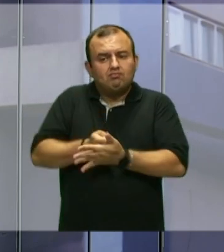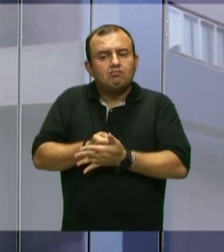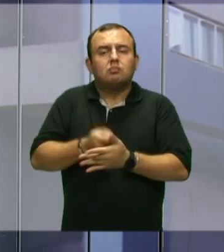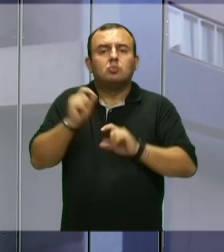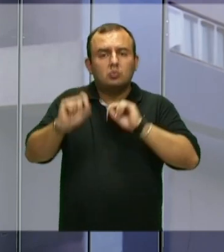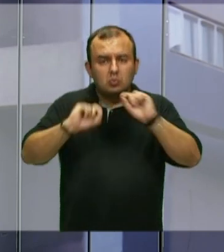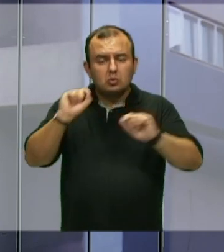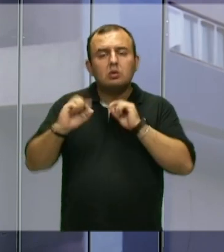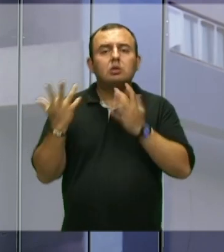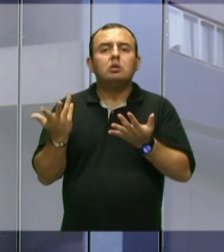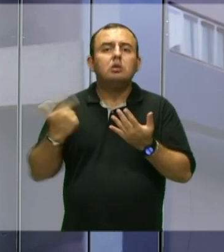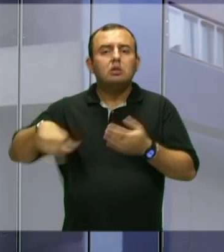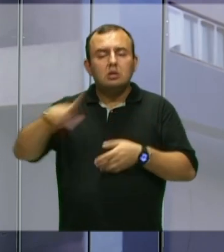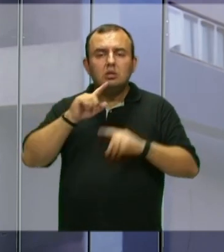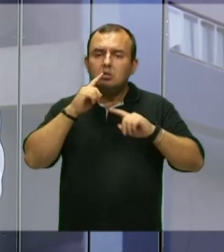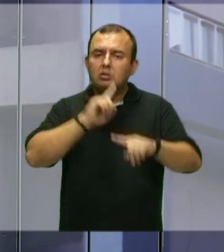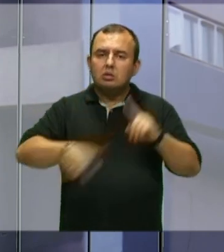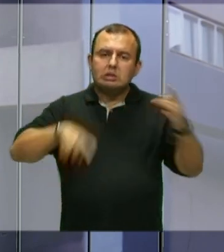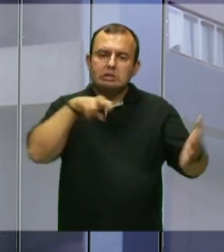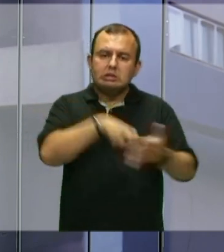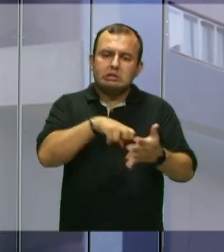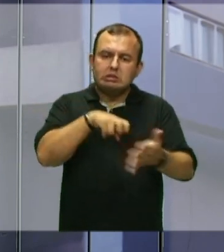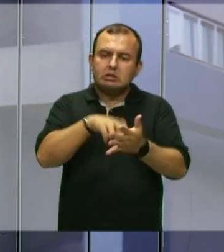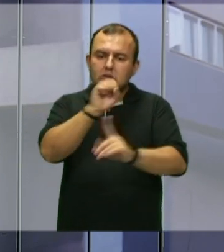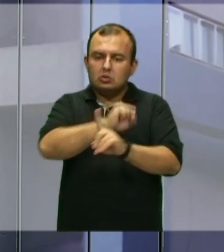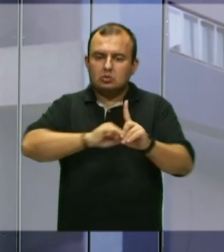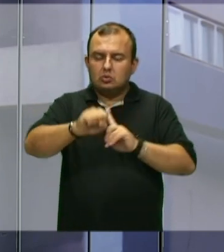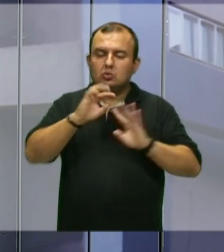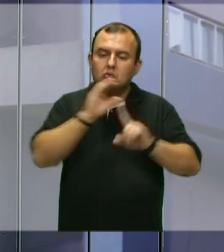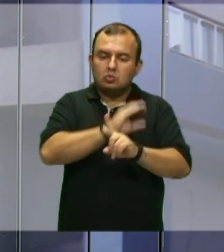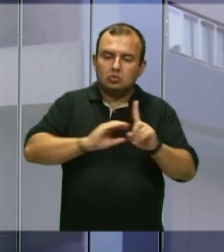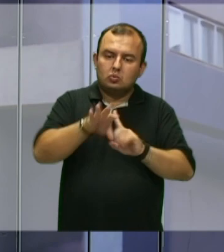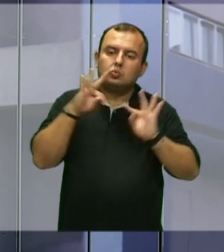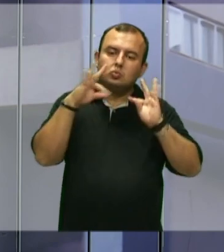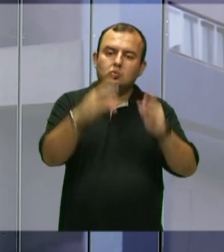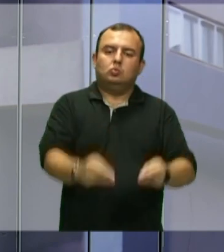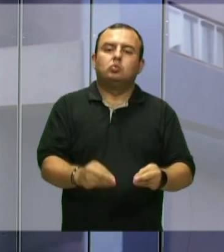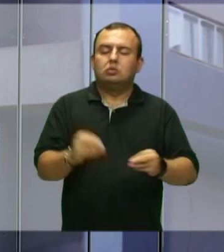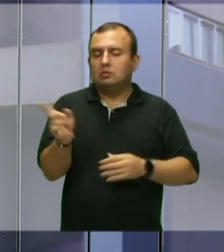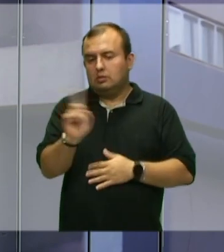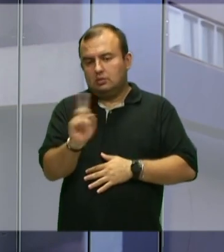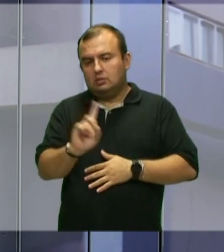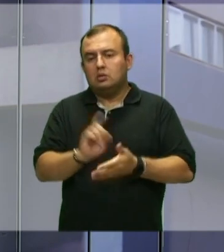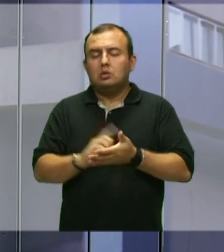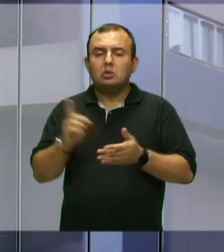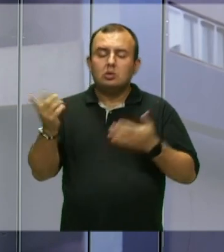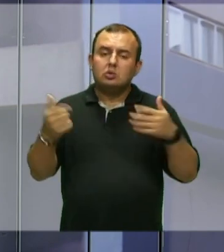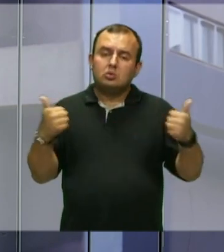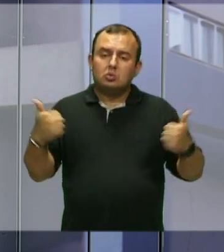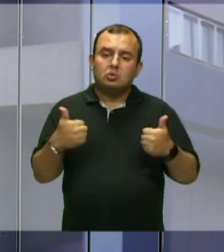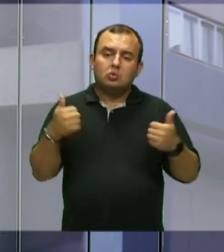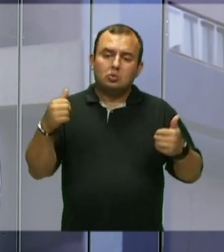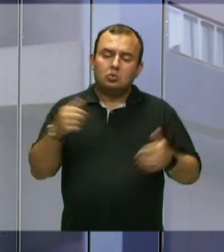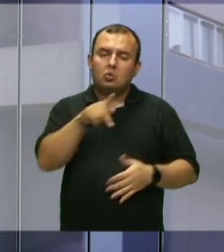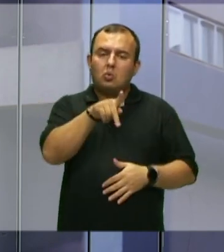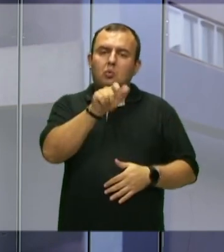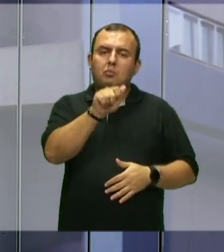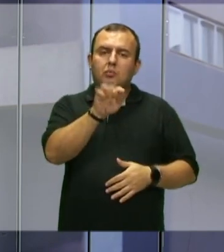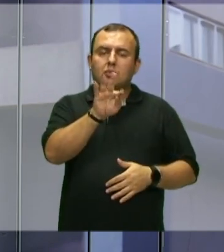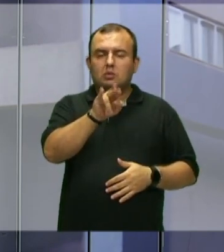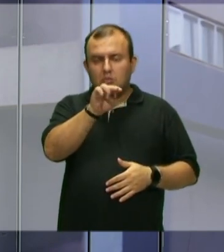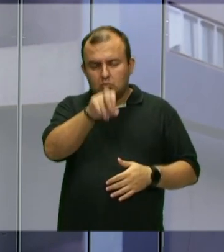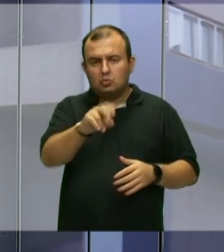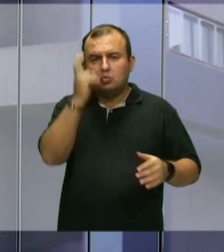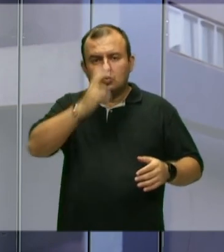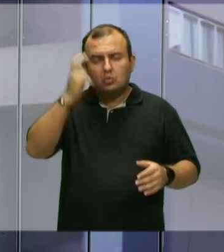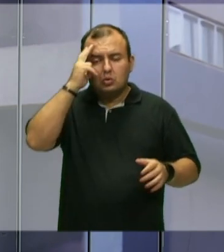é que nós não poderíamos estar penalizando toda a sociedade e toda a comunidade quando se trata de um patrimônio cultural do nosso município, que é